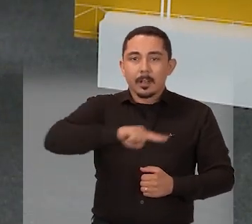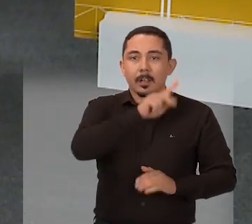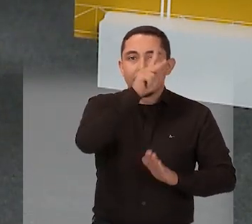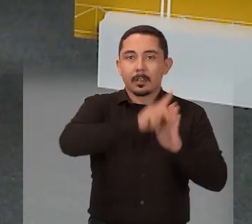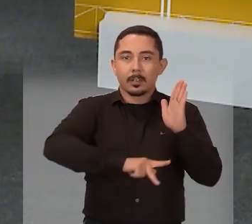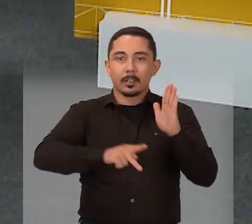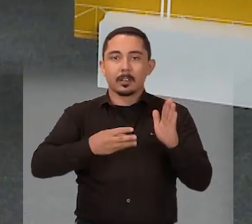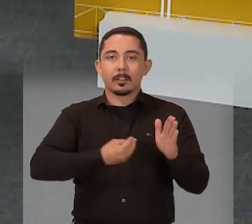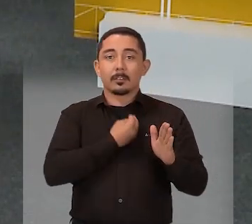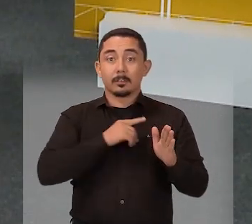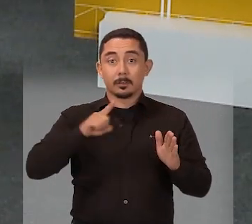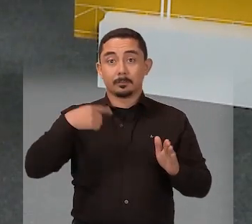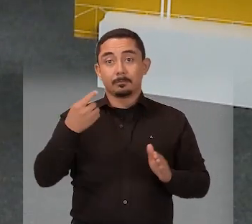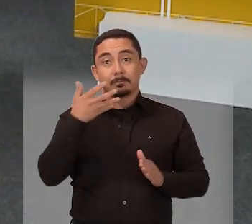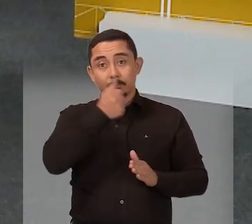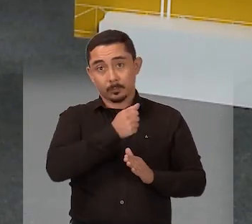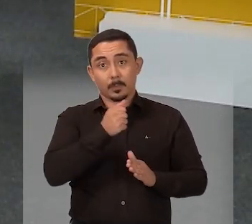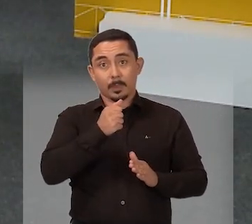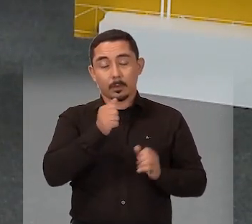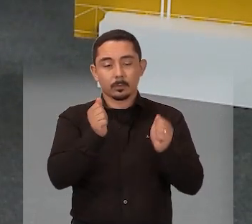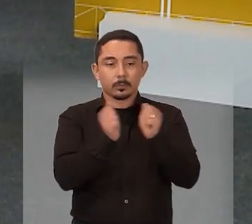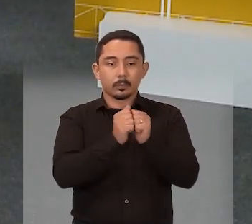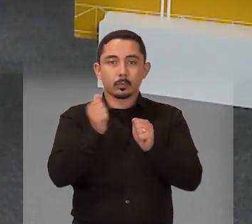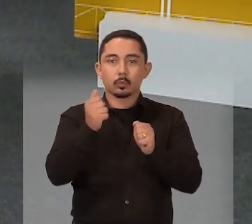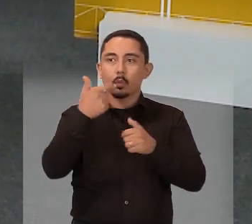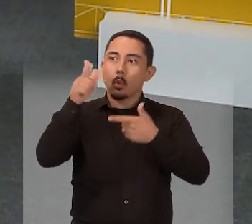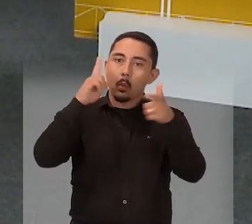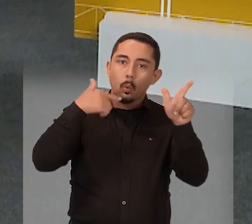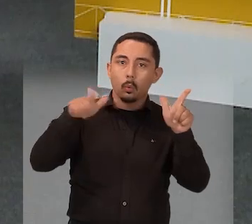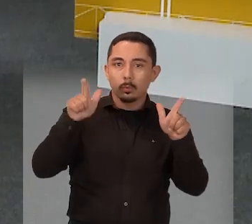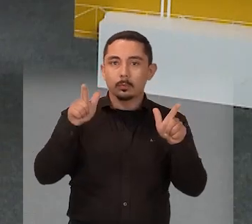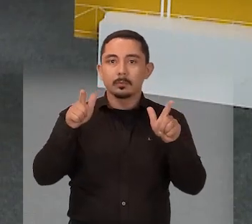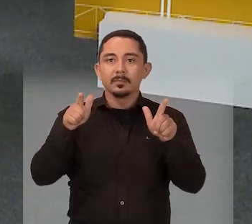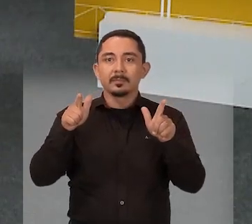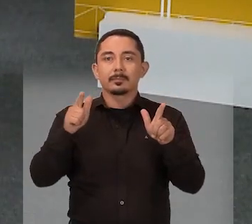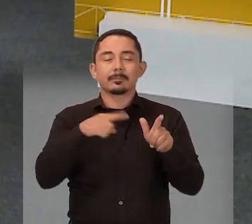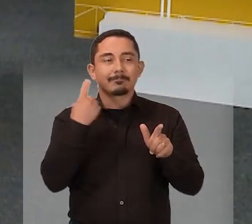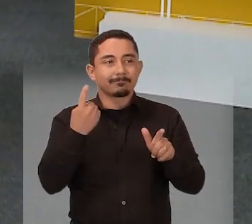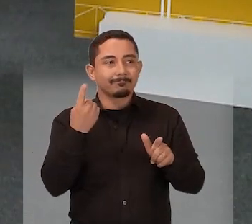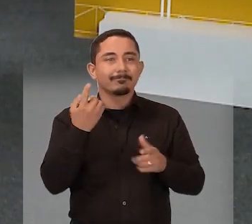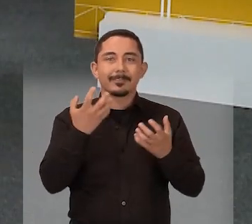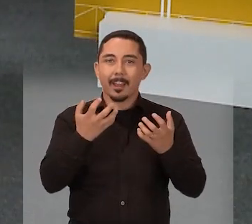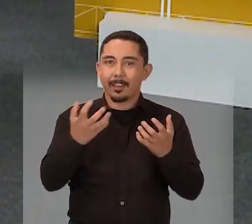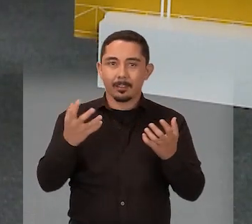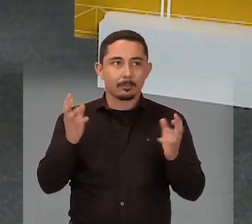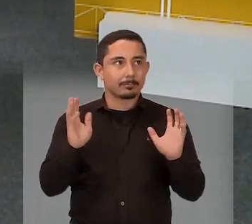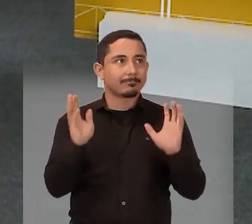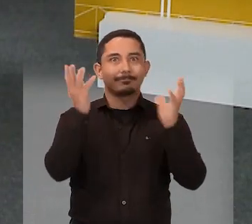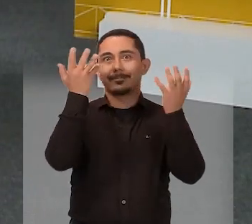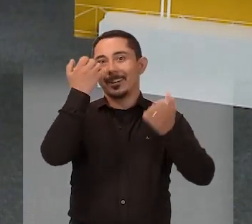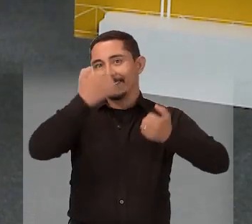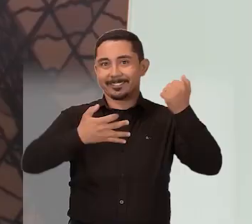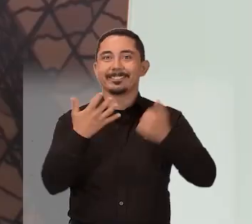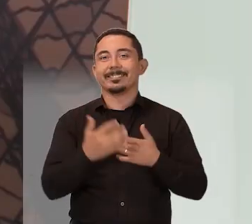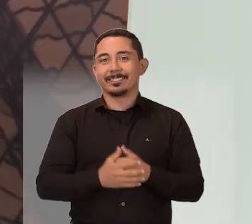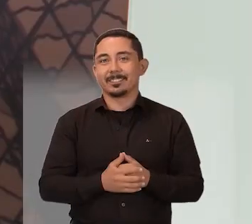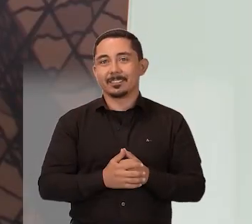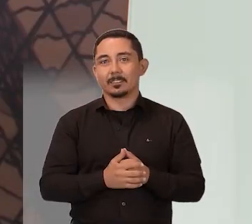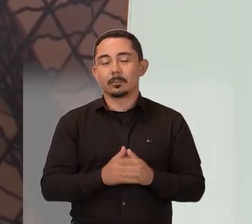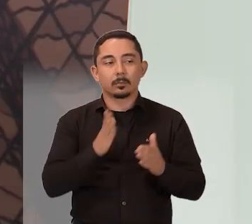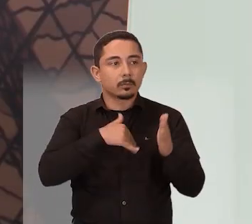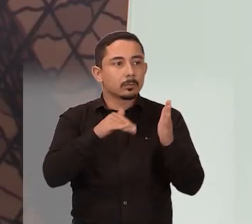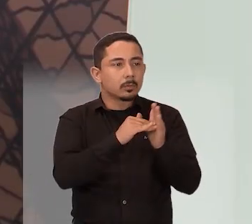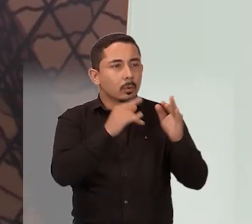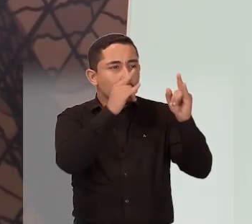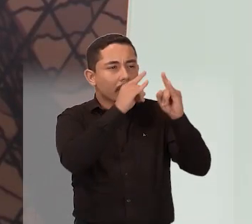esse belíssimo trabalho do projeto Vida Após Resgate, feito em parceria com outros órgãos, dá até vontade de falar de festa, né?